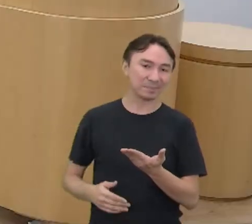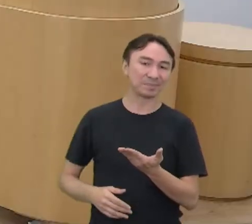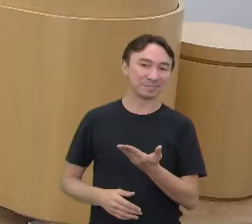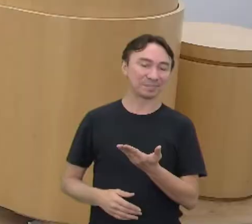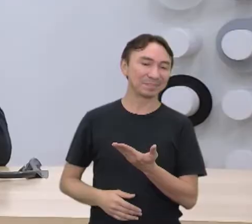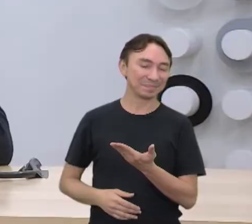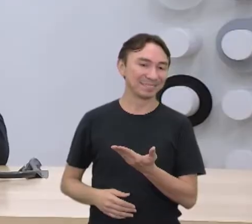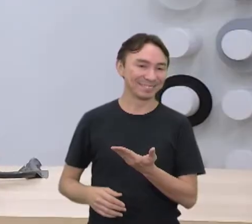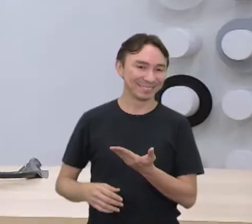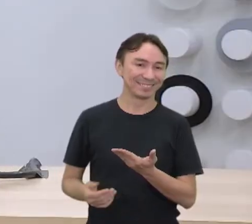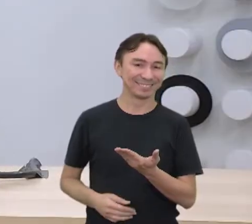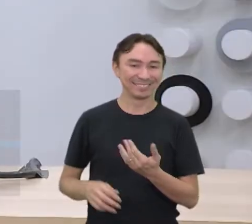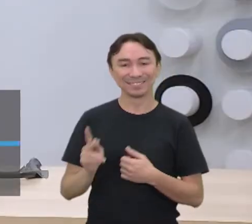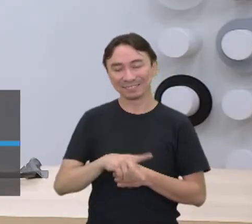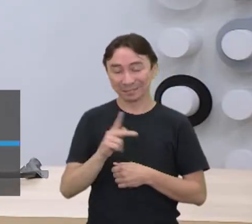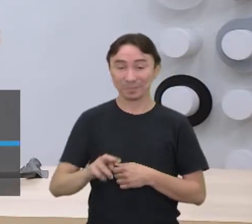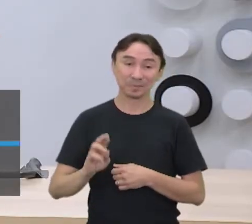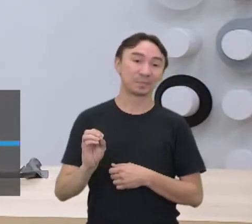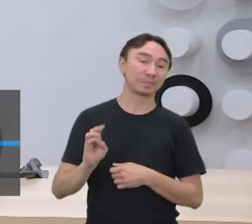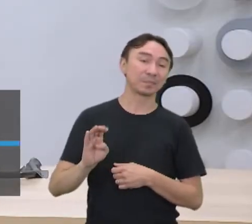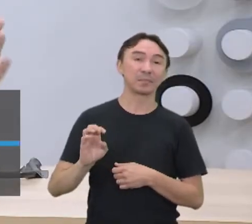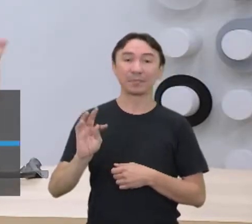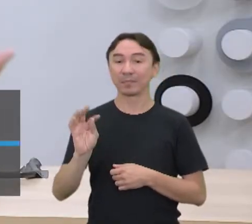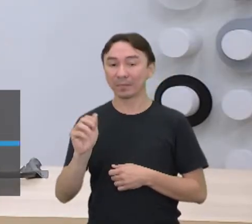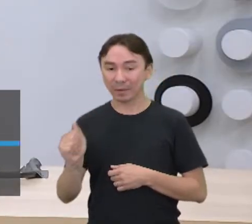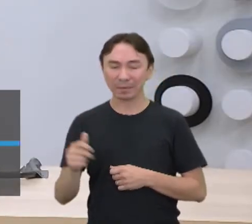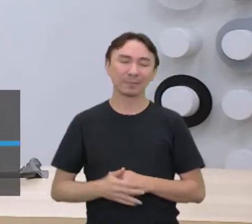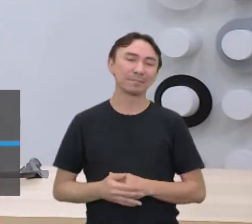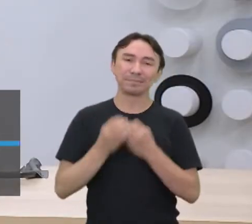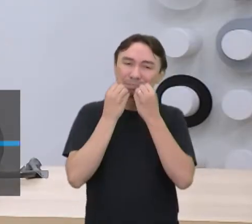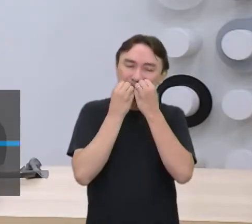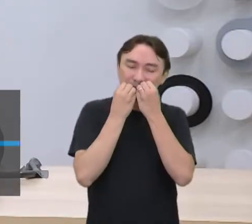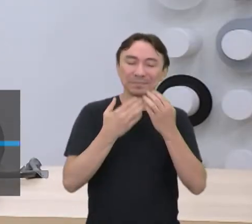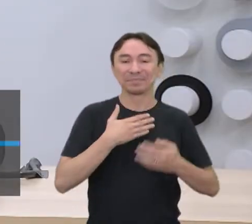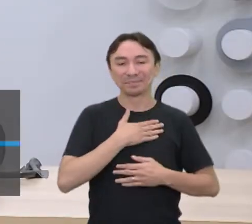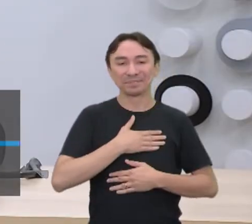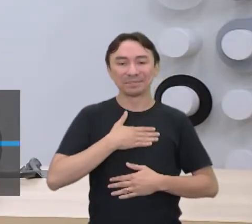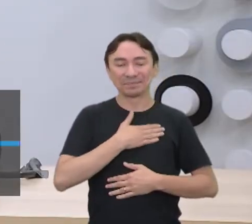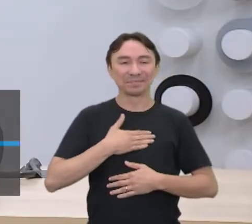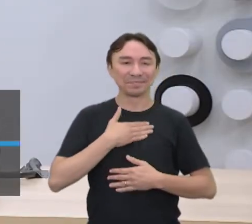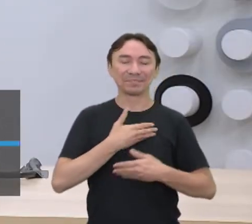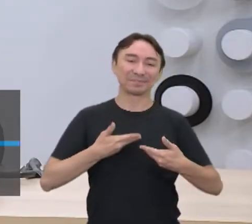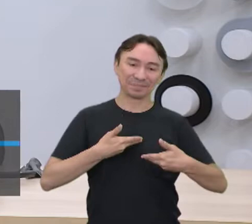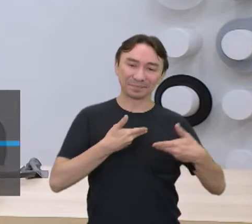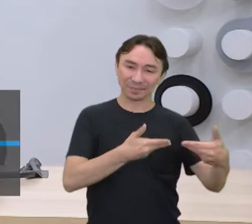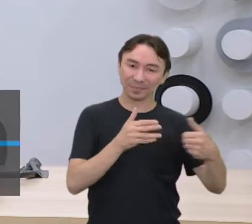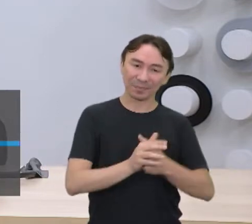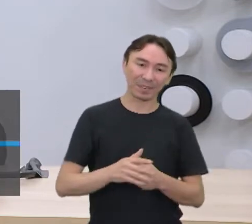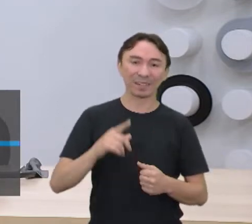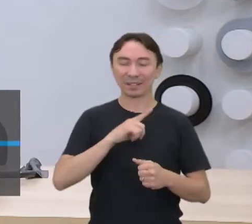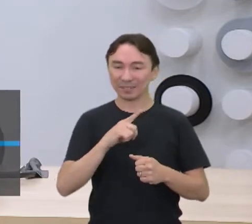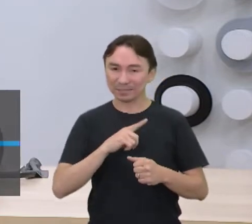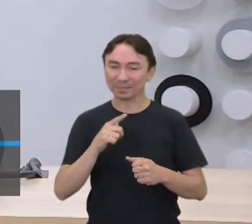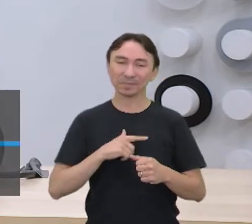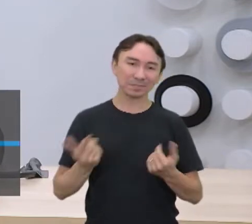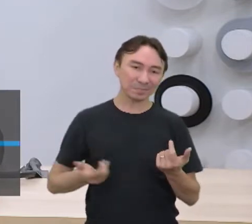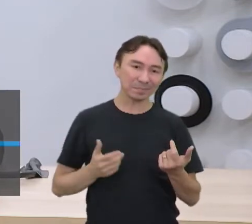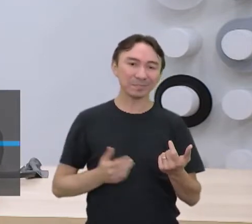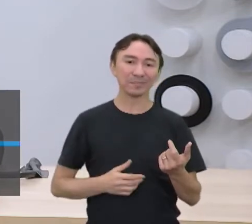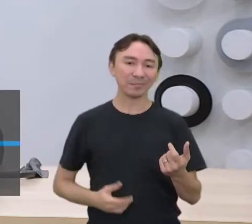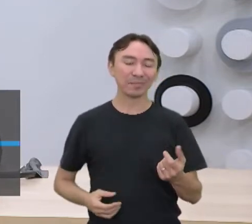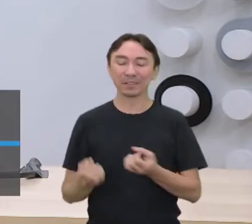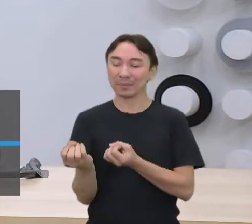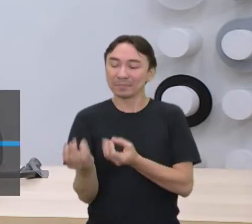Oi, Osmar. Obrigada pelo convite. Adoro participar de aula sua, principalmente essa que tem aquele pinguinho de estatística, que eu adoro